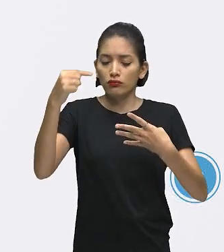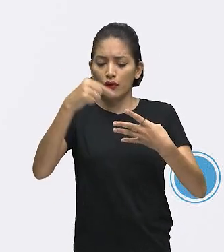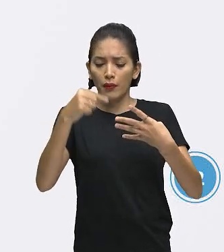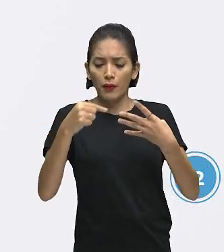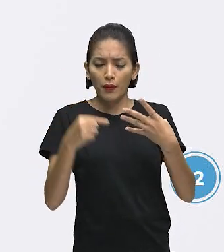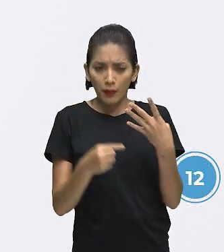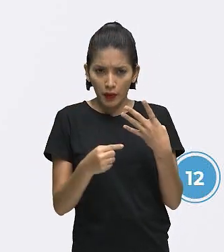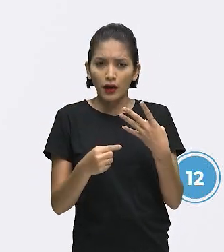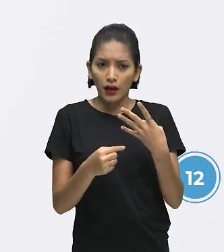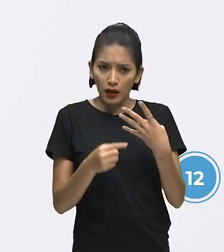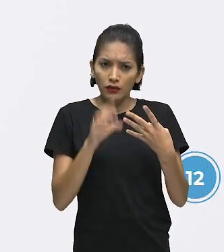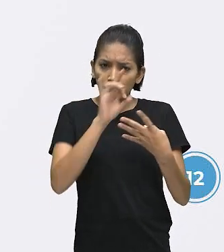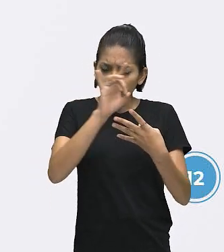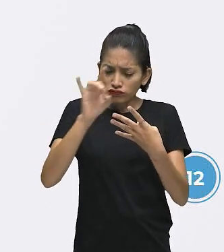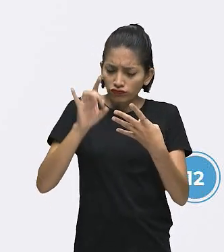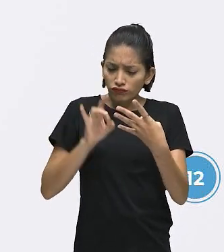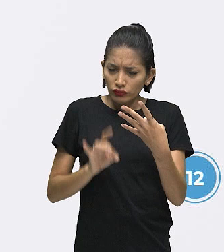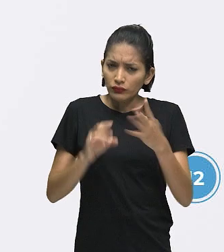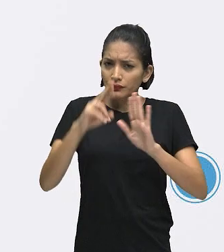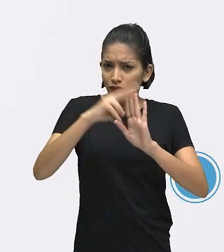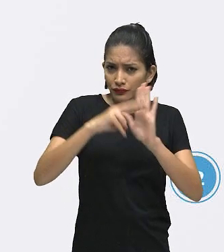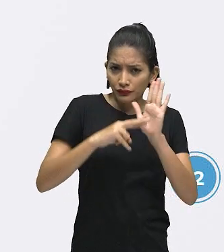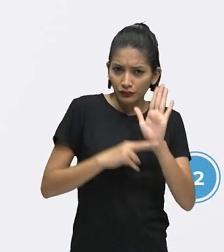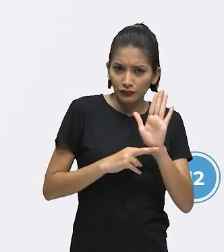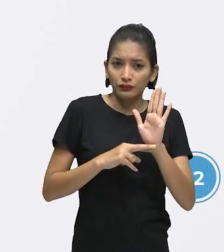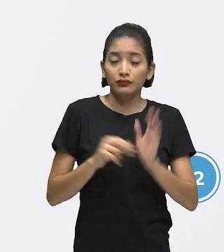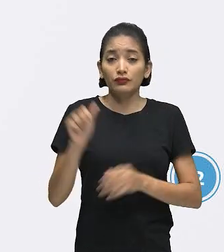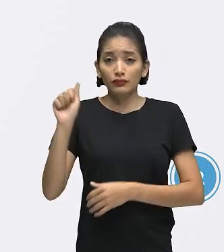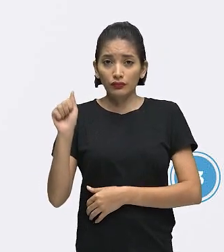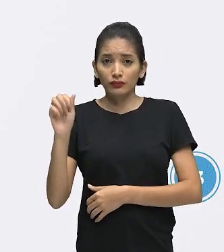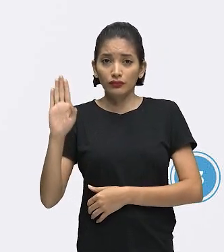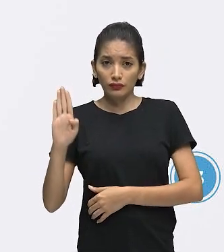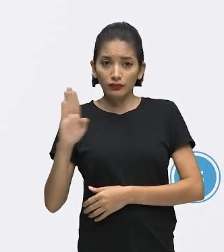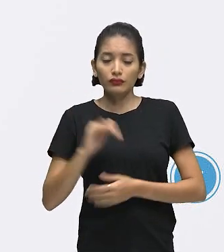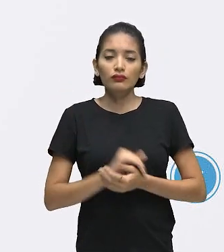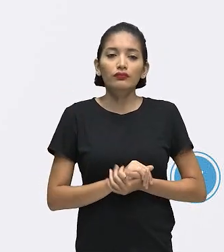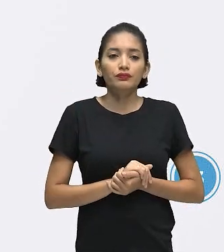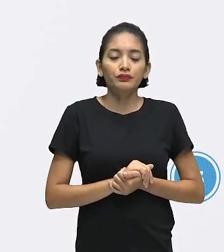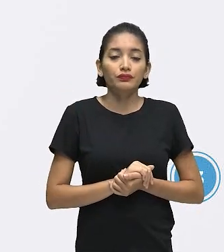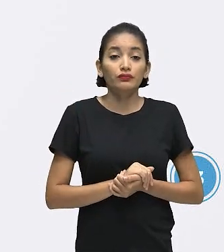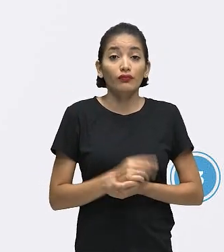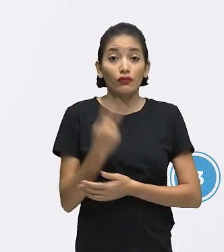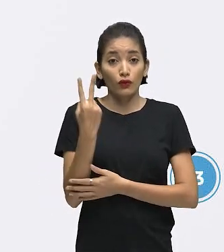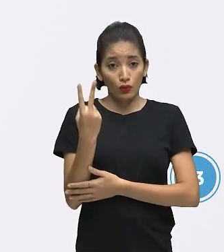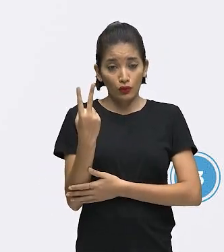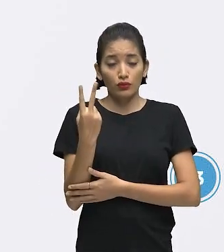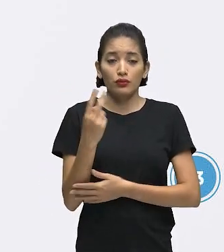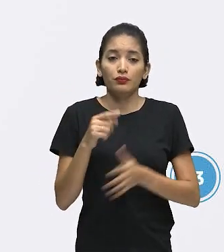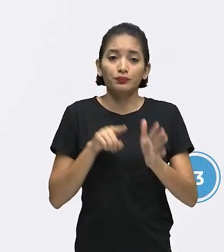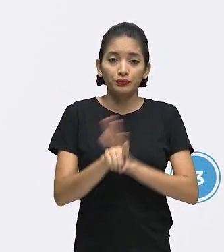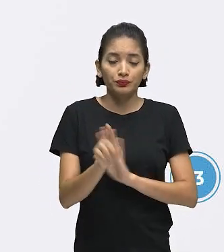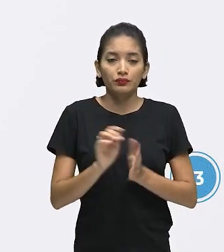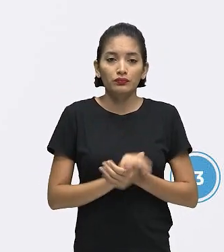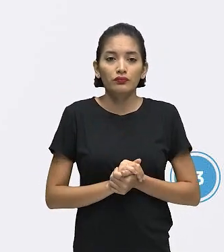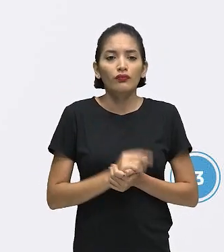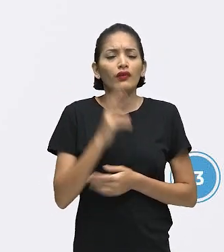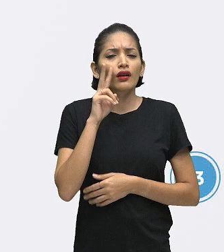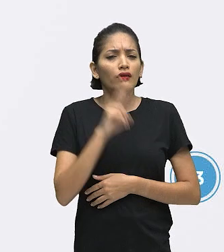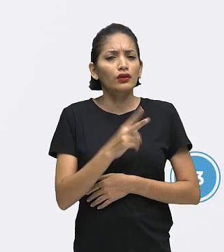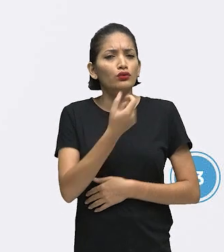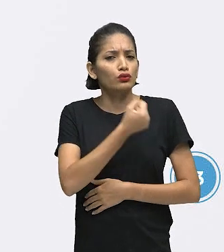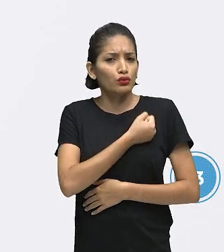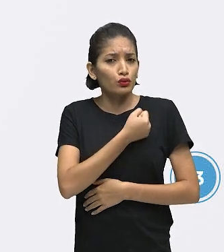aí para cada um dos itens A e B. Questão 2. Identifique os números que